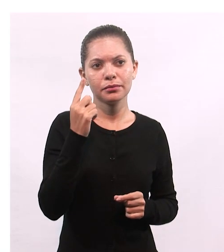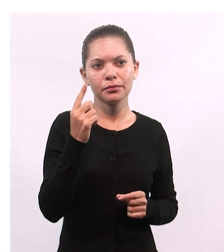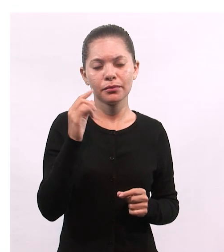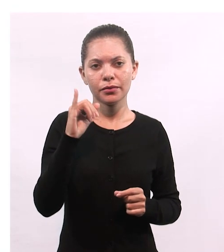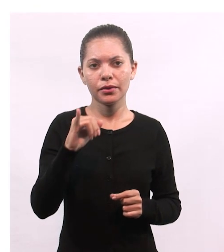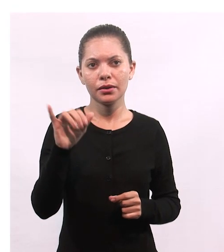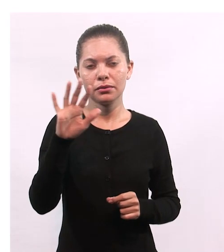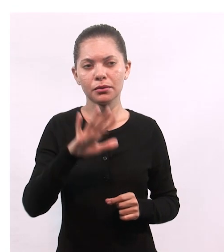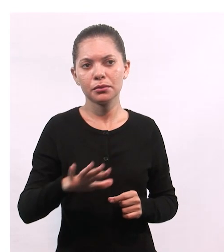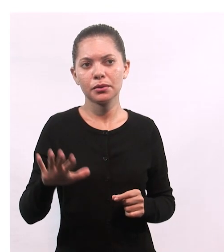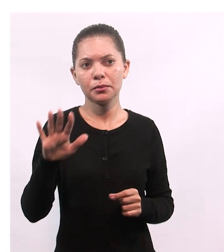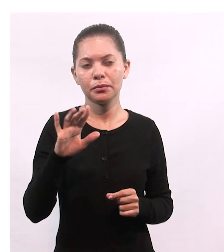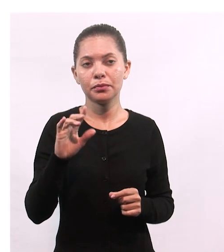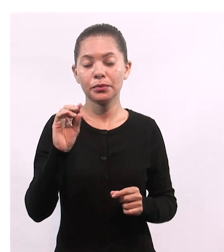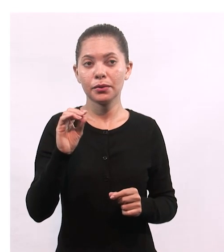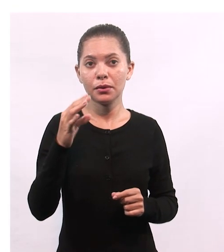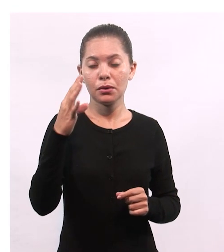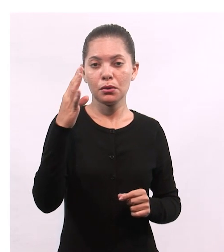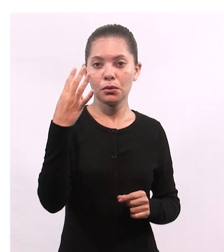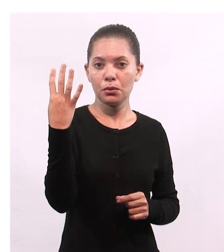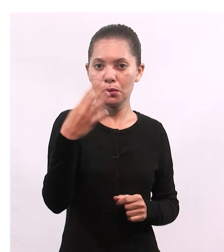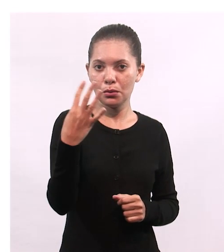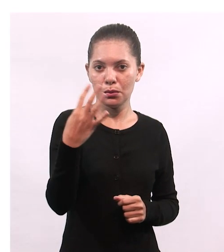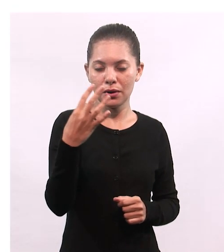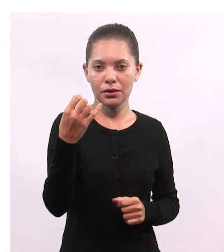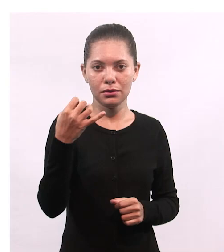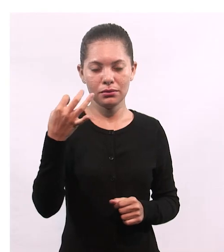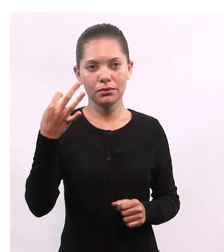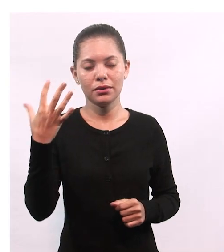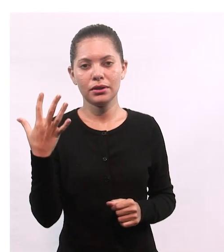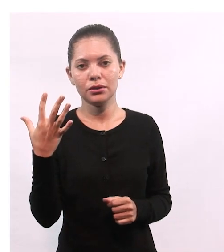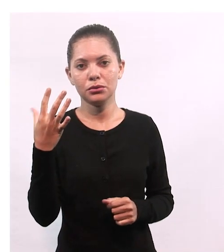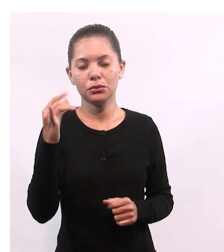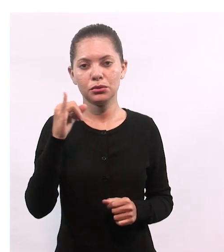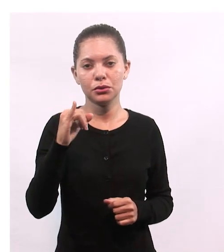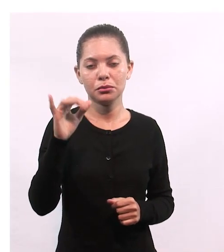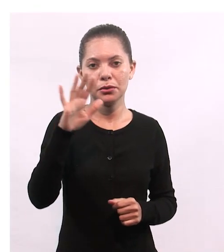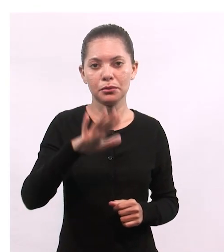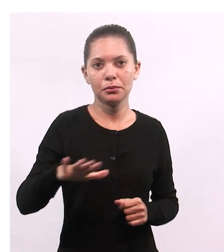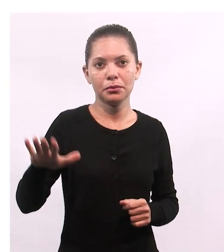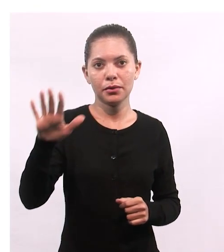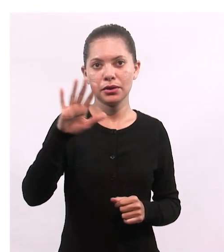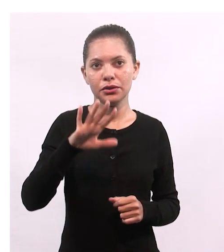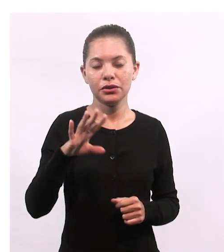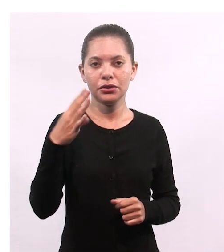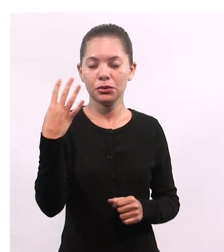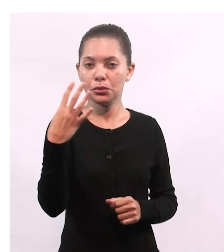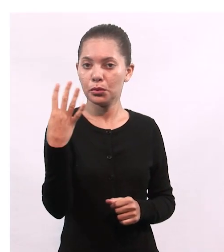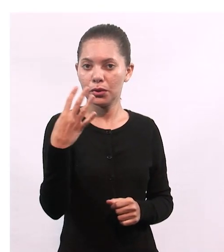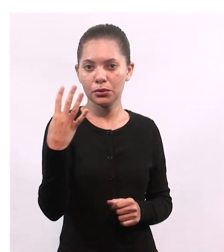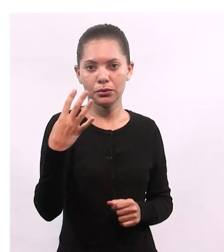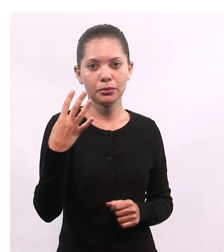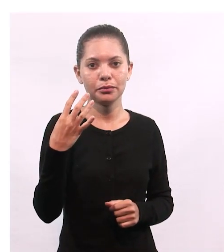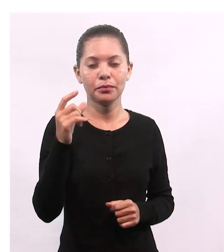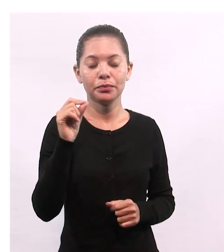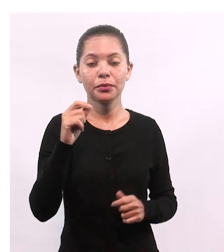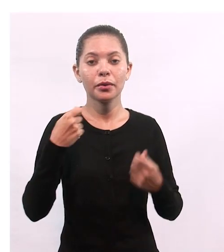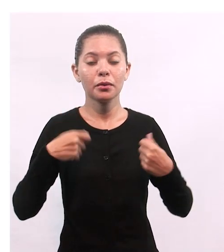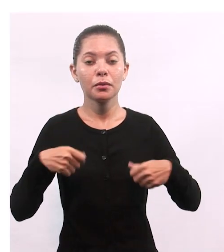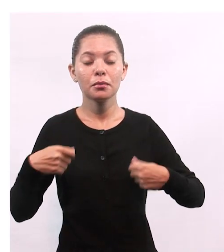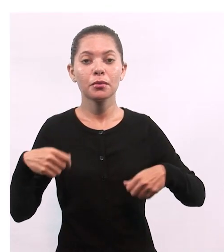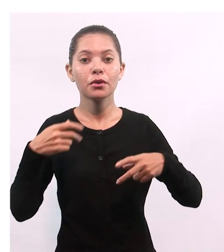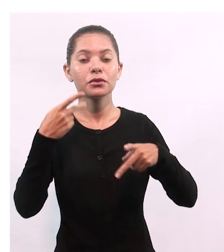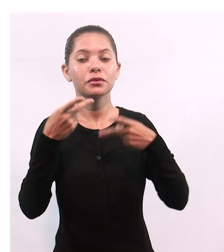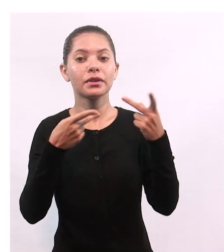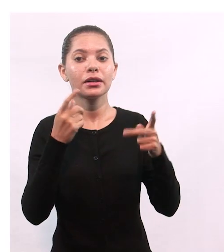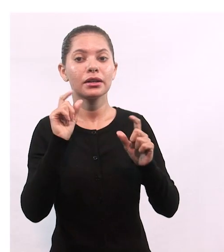poderia encarar aquela figura. Então, quadrilátero ou quadriângulo é uma figura de 4 lados.